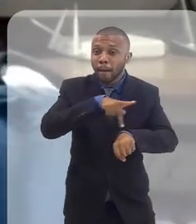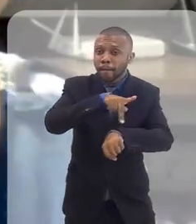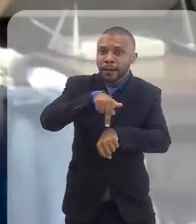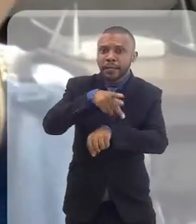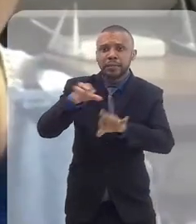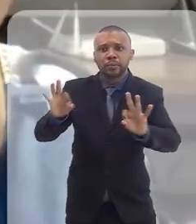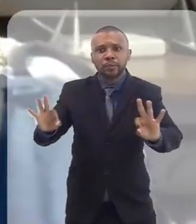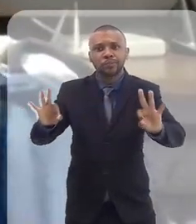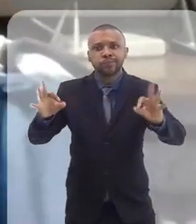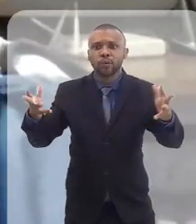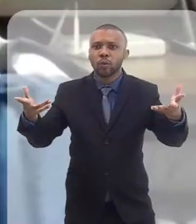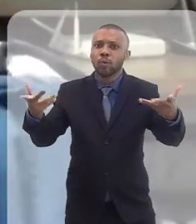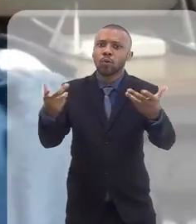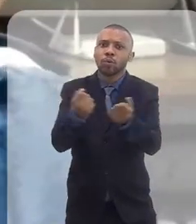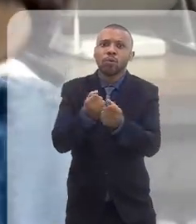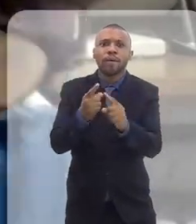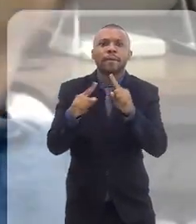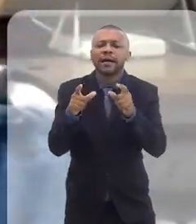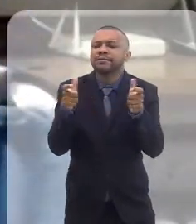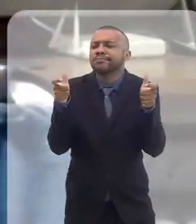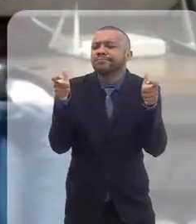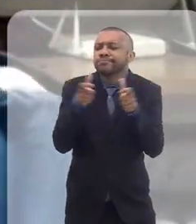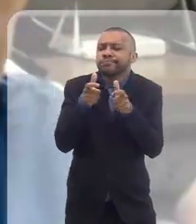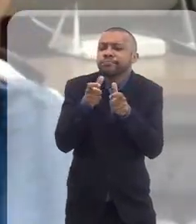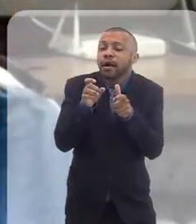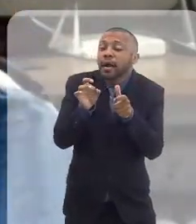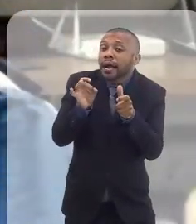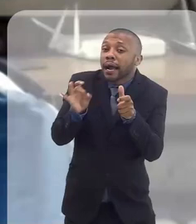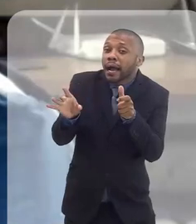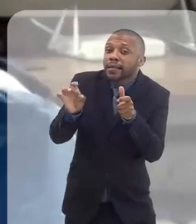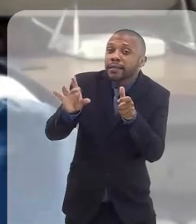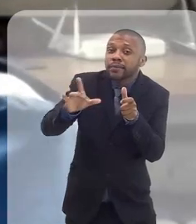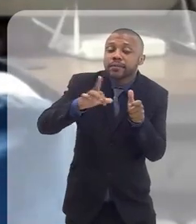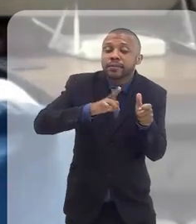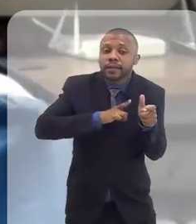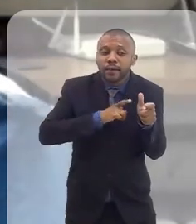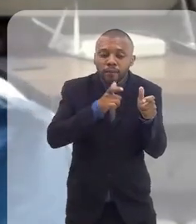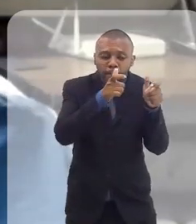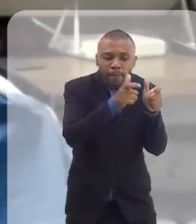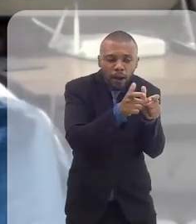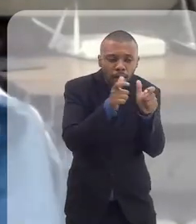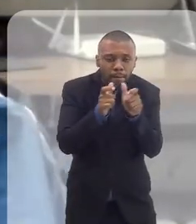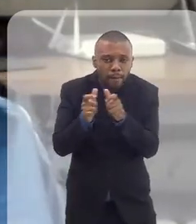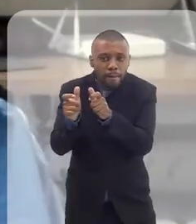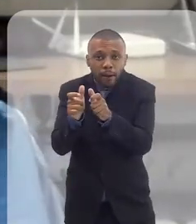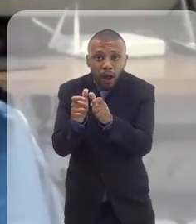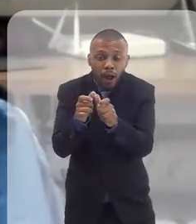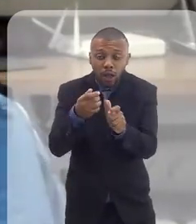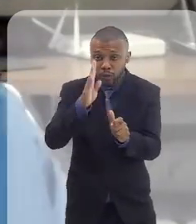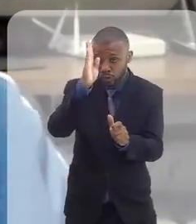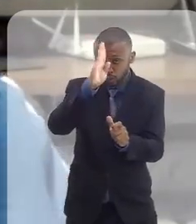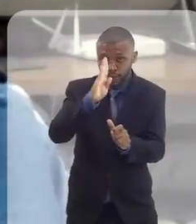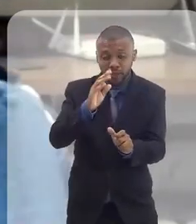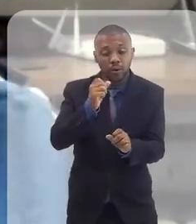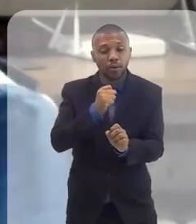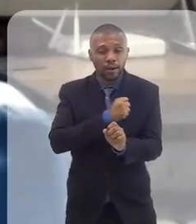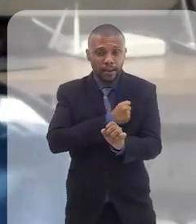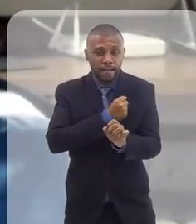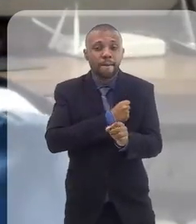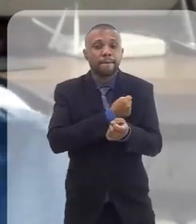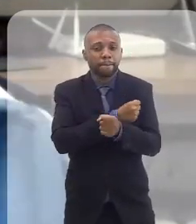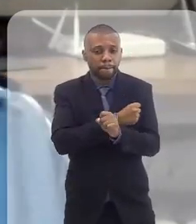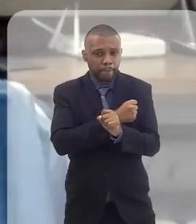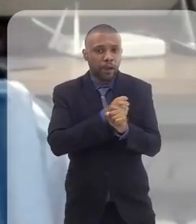italiano. São países geniais, mas pequenininhos. Nós estamos falando de um continente chamado Brasil. E